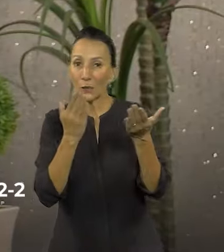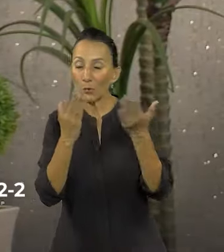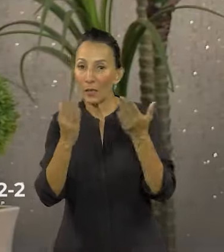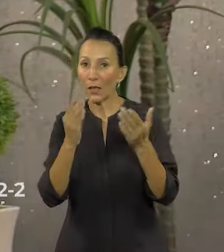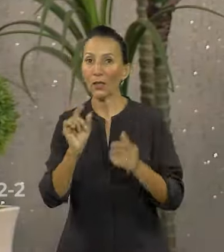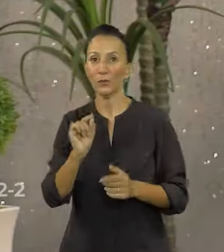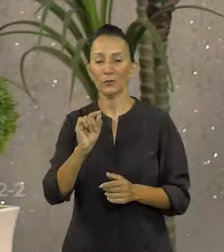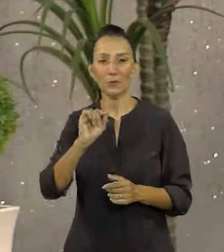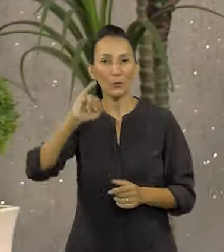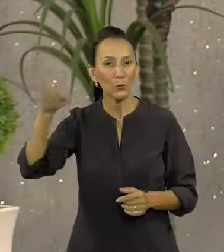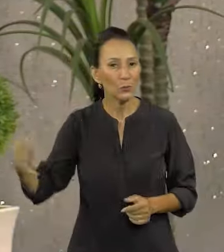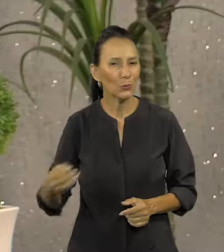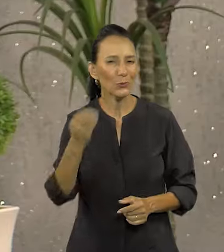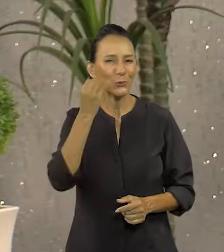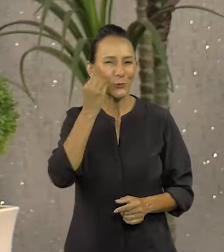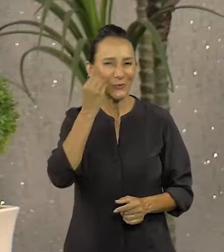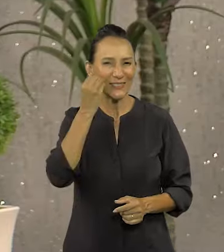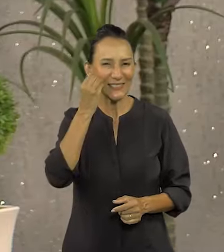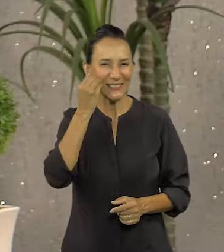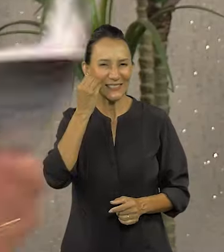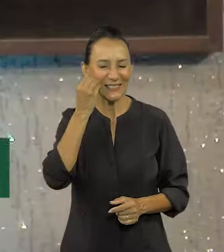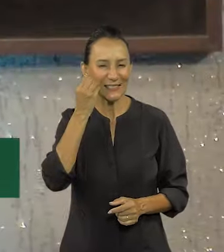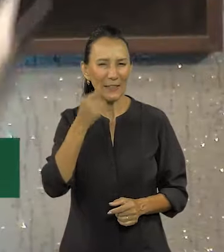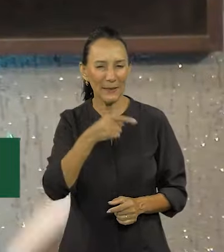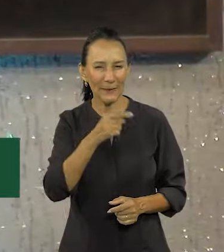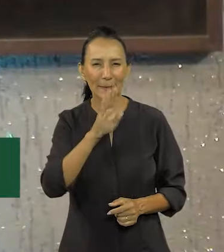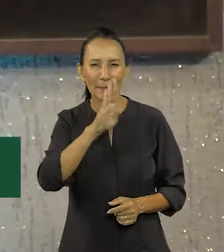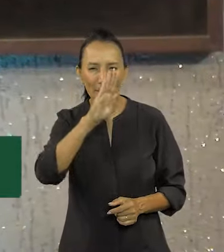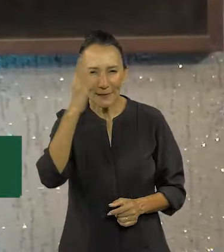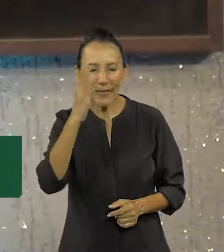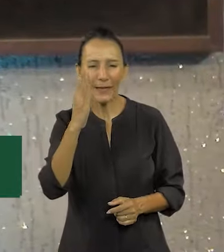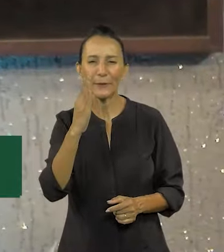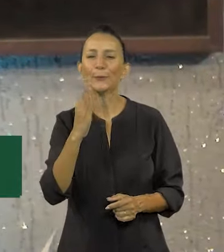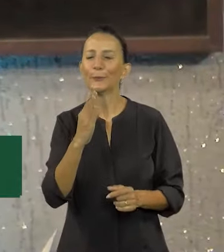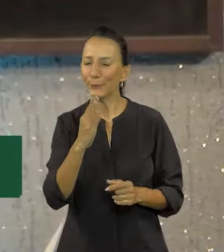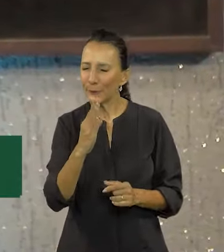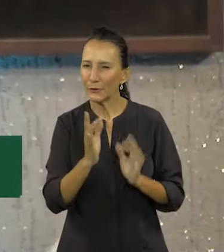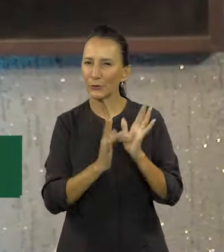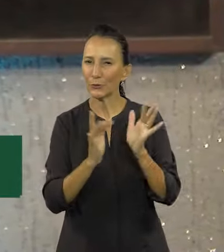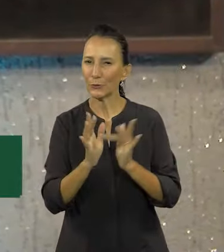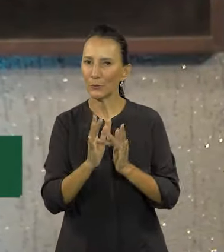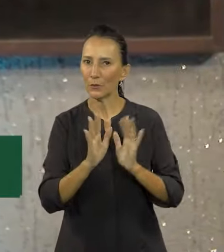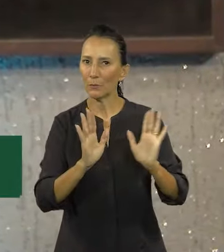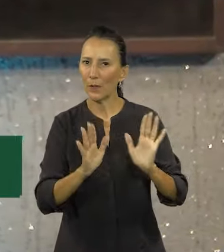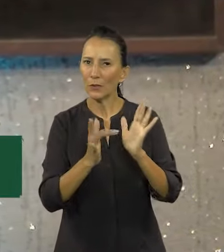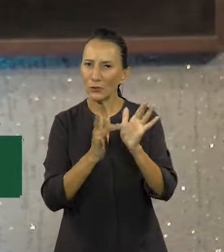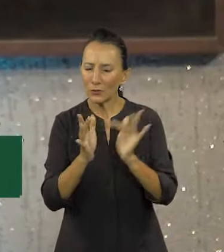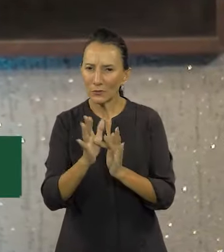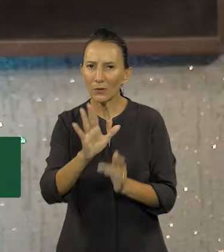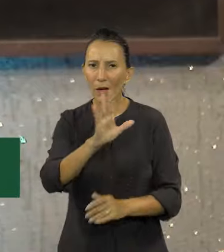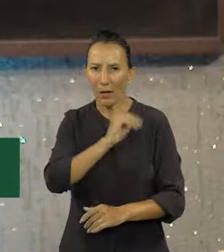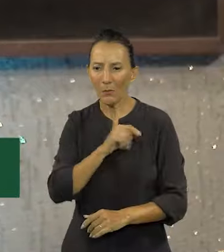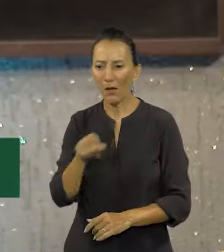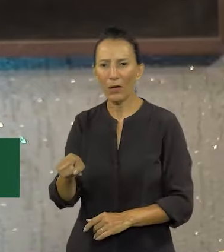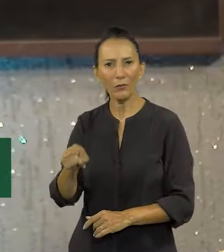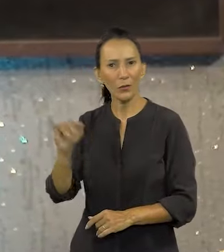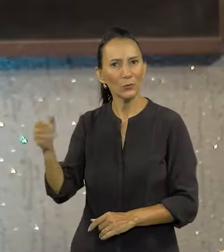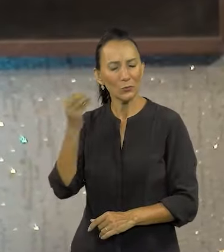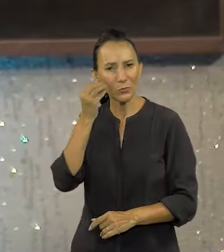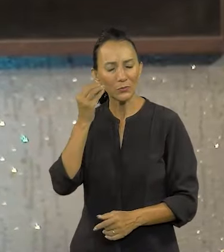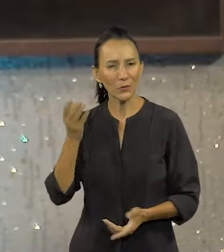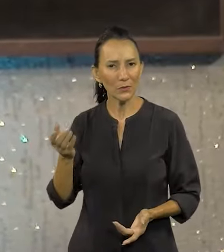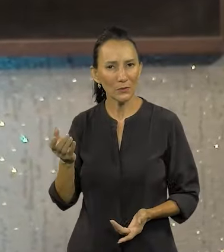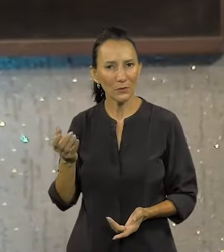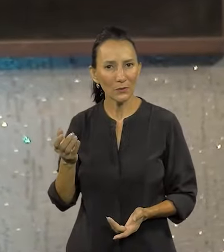Jesus mas Jesus amava Judas então na precipitação é isso muitas vezes você fala algo até com quem você